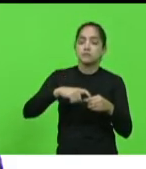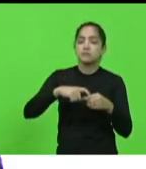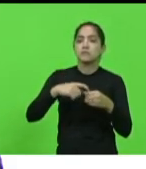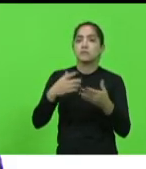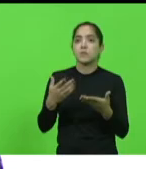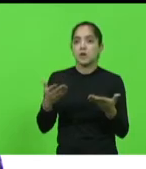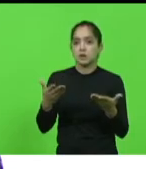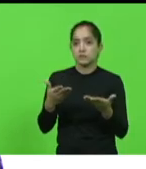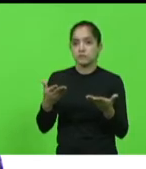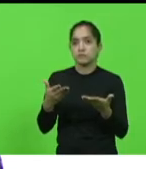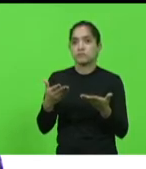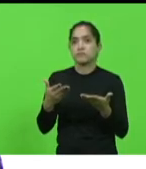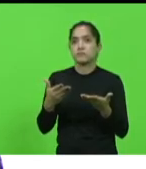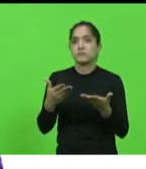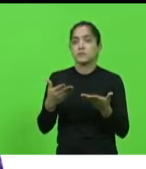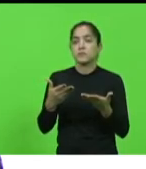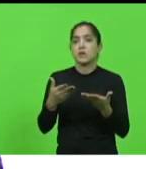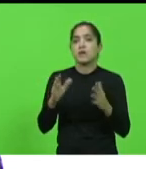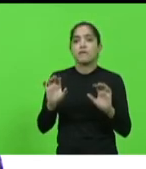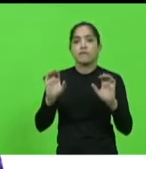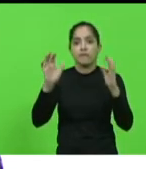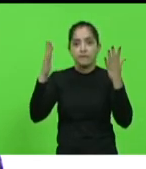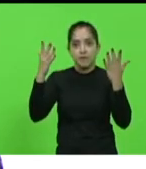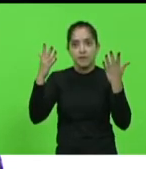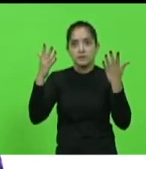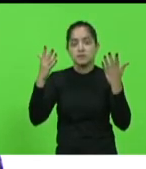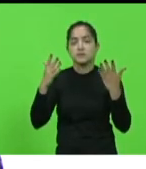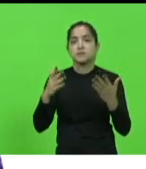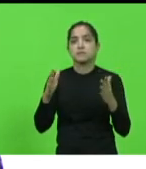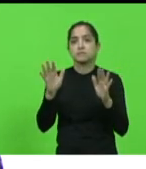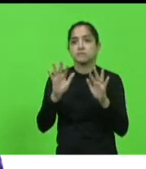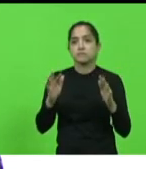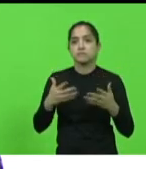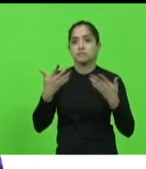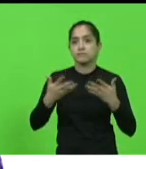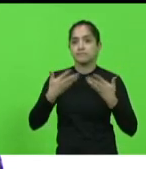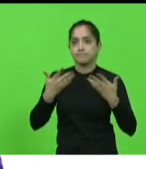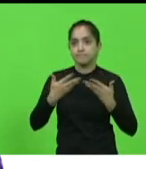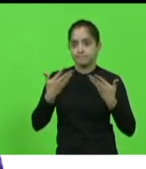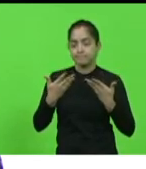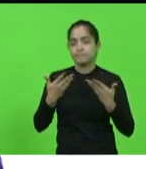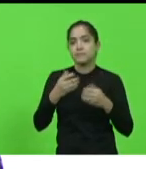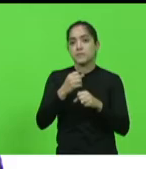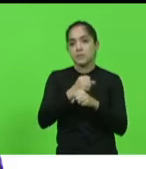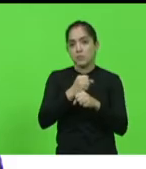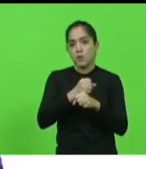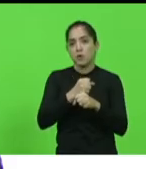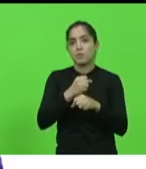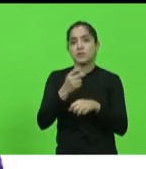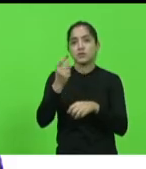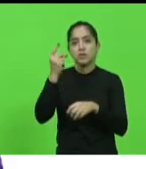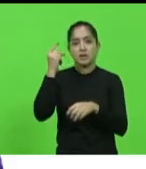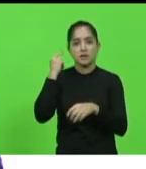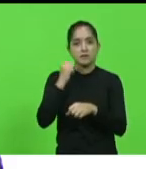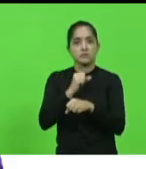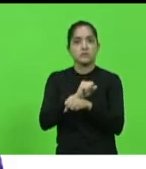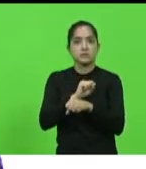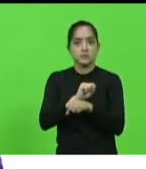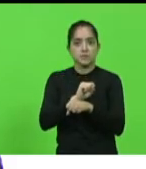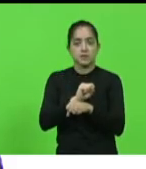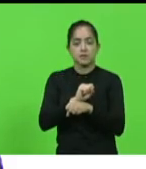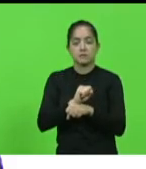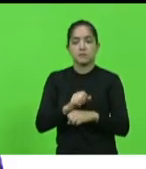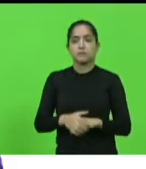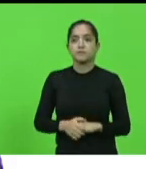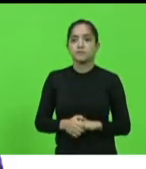receber o governo lá com muita festa, muitos fogos, muita alegria, porque é uma obra muito esperada para a região metropolitana de Blumenau, a